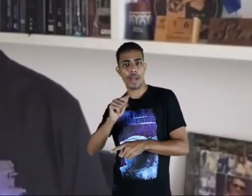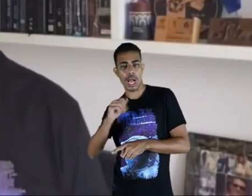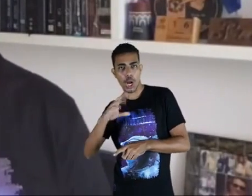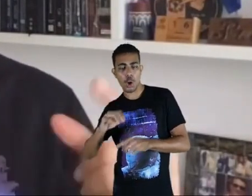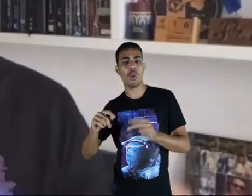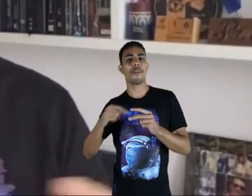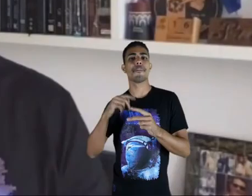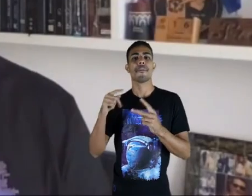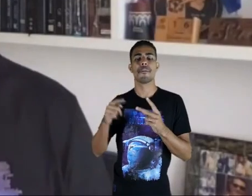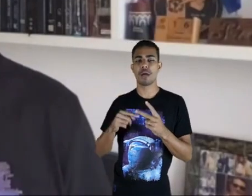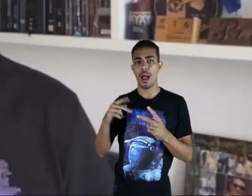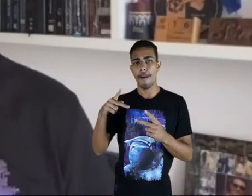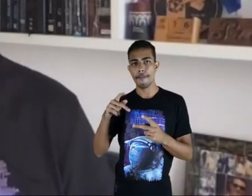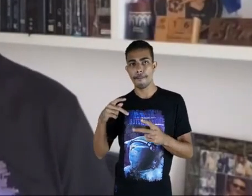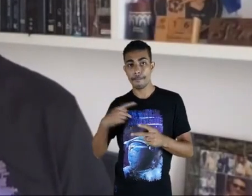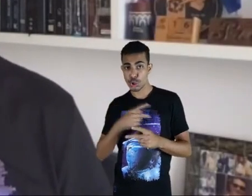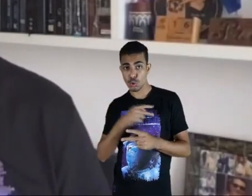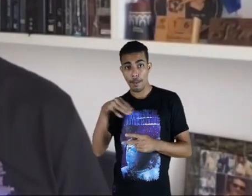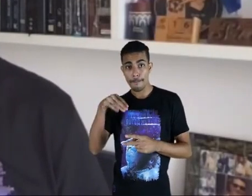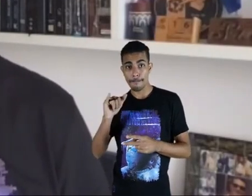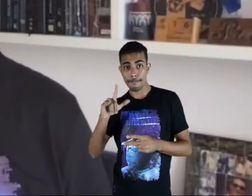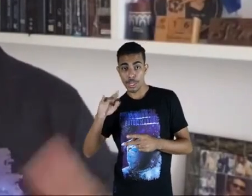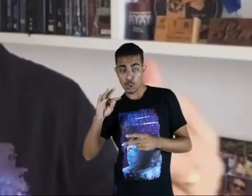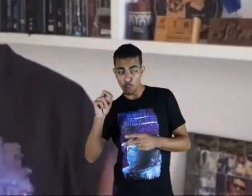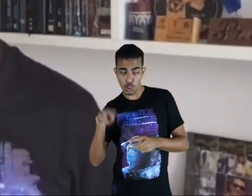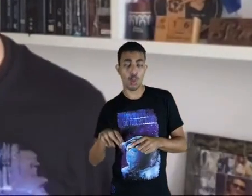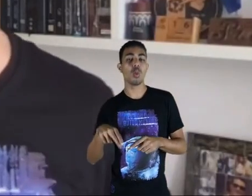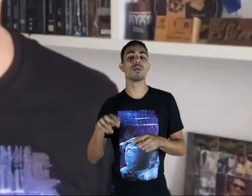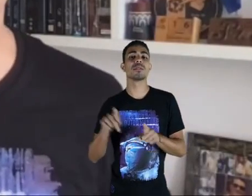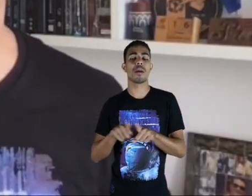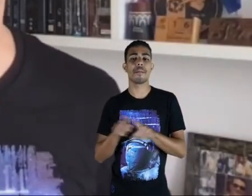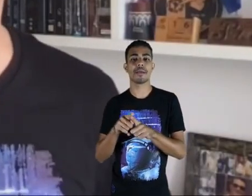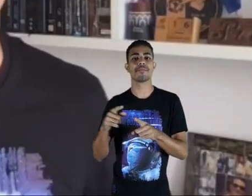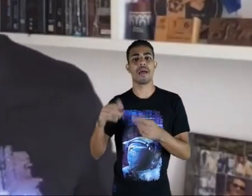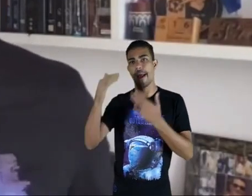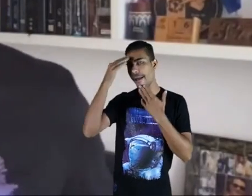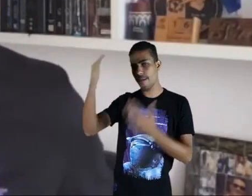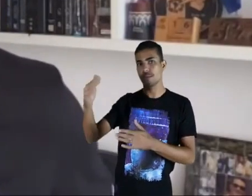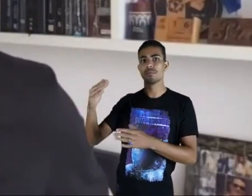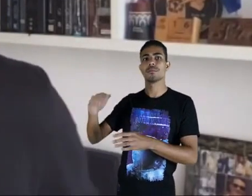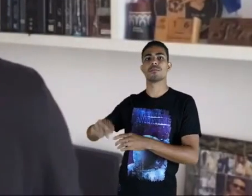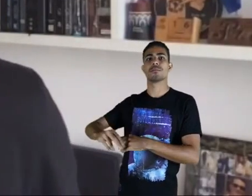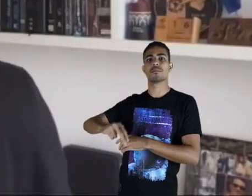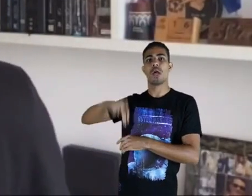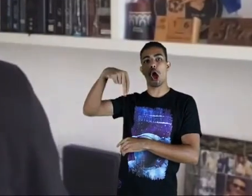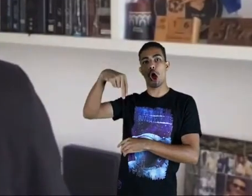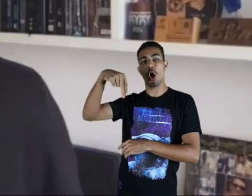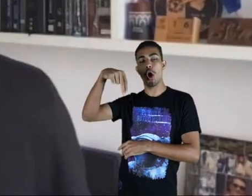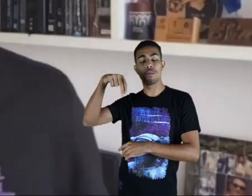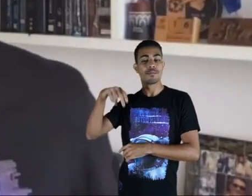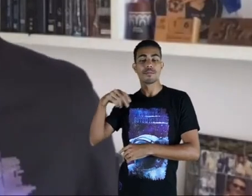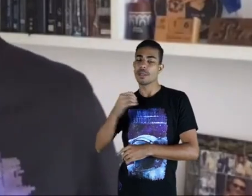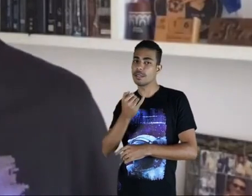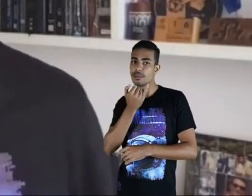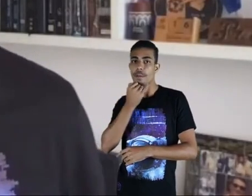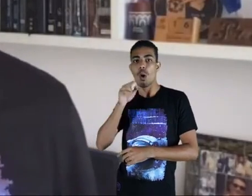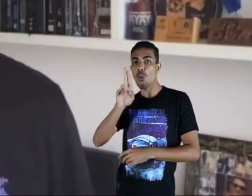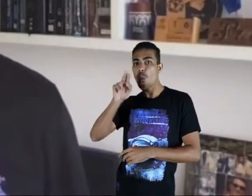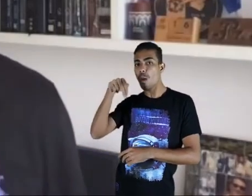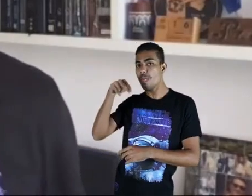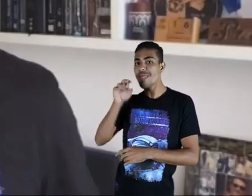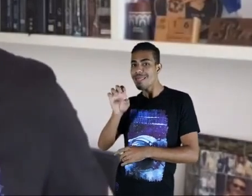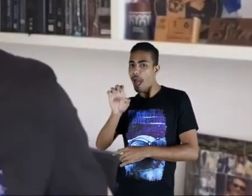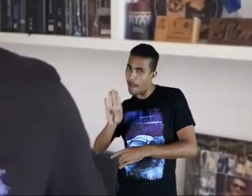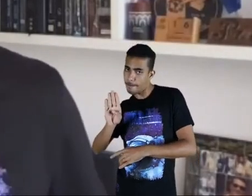Milton. Obrigado por vocês estarem com a gente. Agradecer também a UNEB que está sediando aí